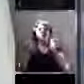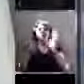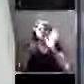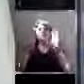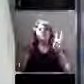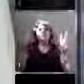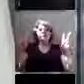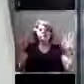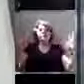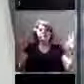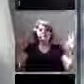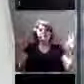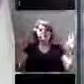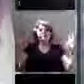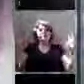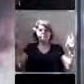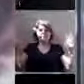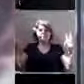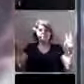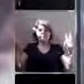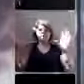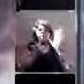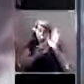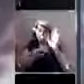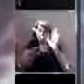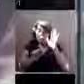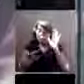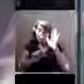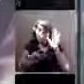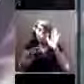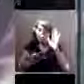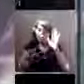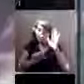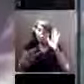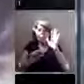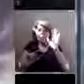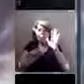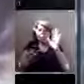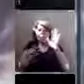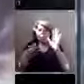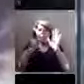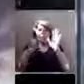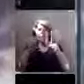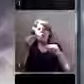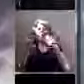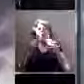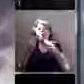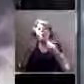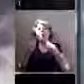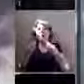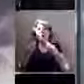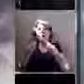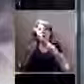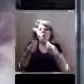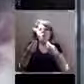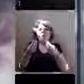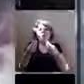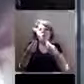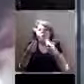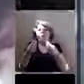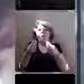aspas e o texto original em nota de rodapé. Eu fiquei procurando o texto original do que seria essa definição segundo esse autor